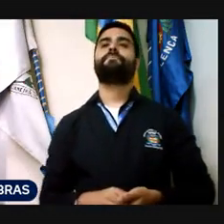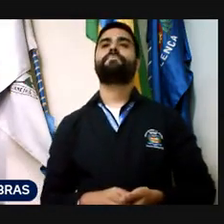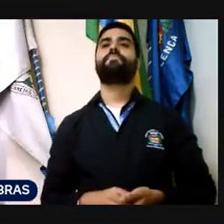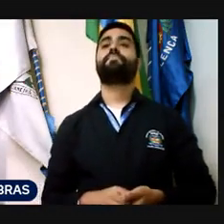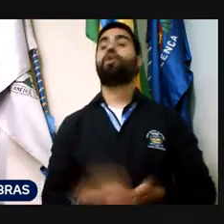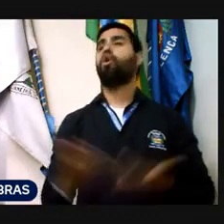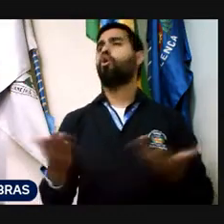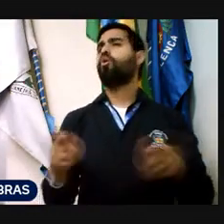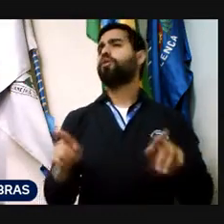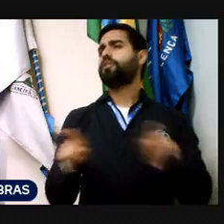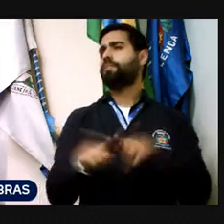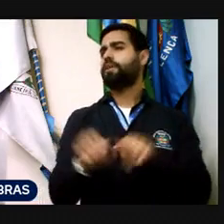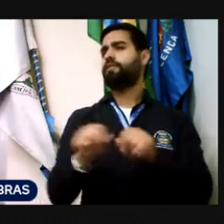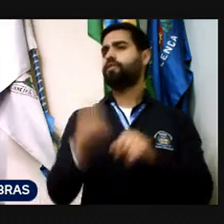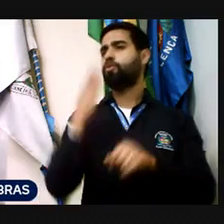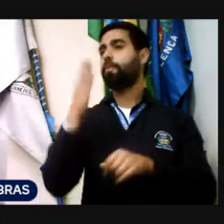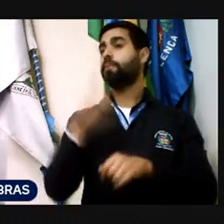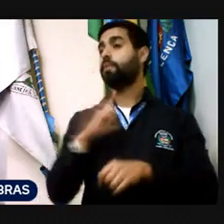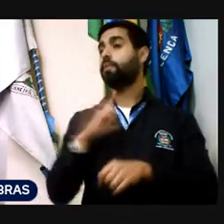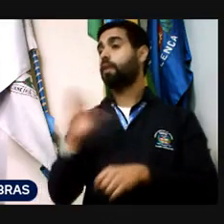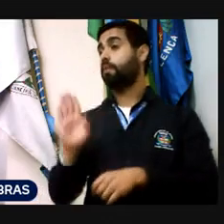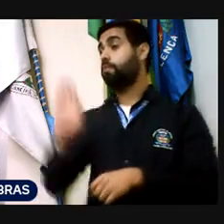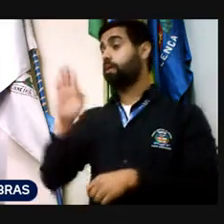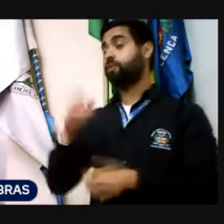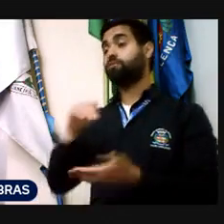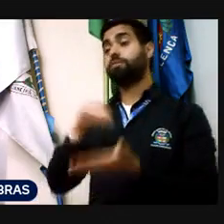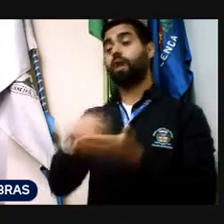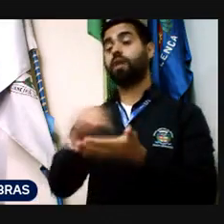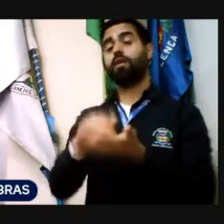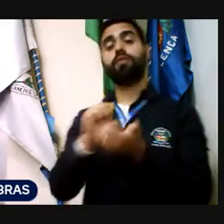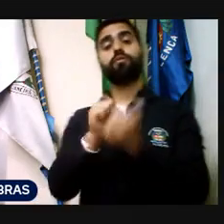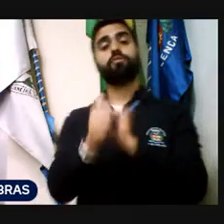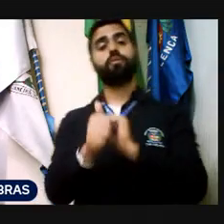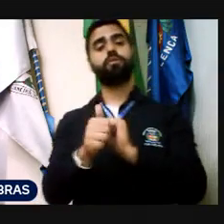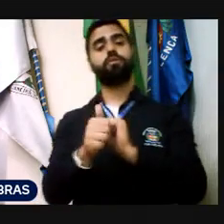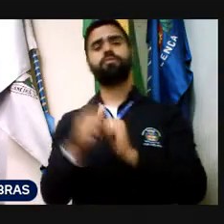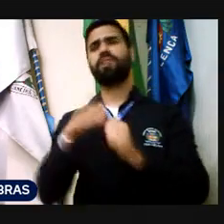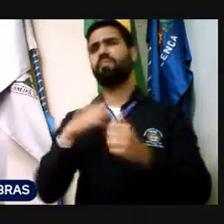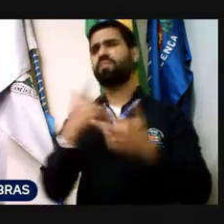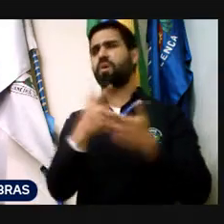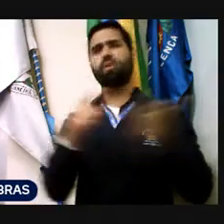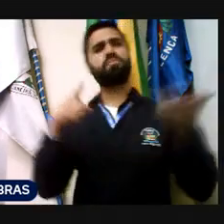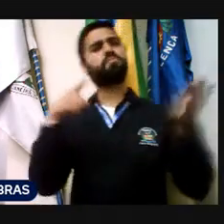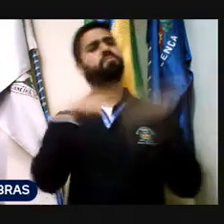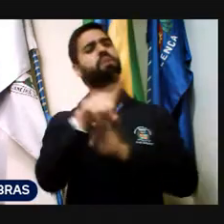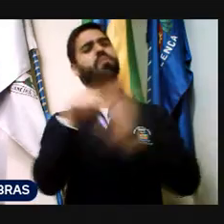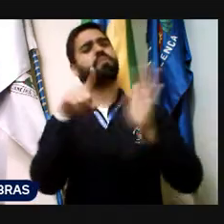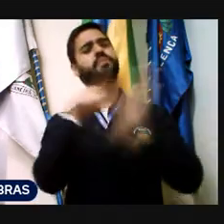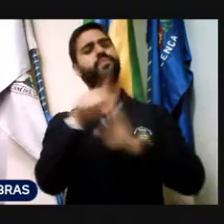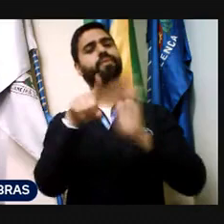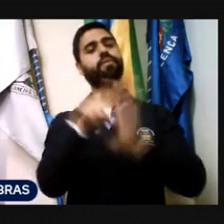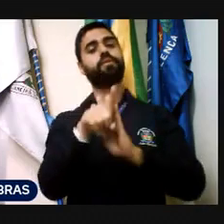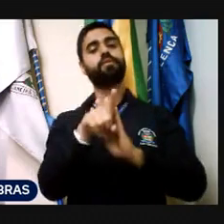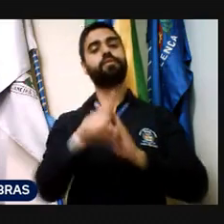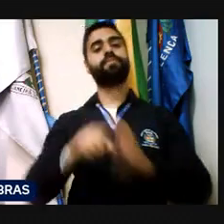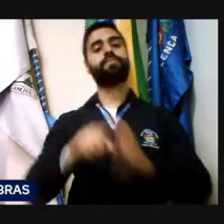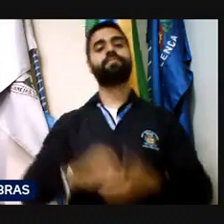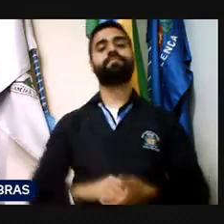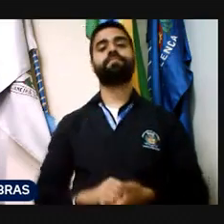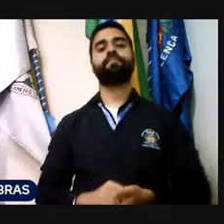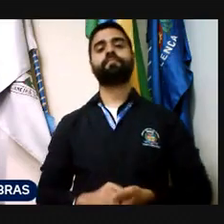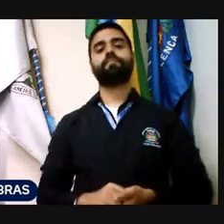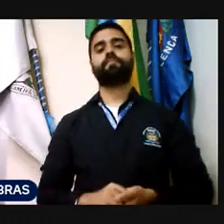a presença do secretário de esporte, onde nós temos muitas coisas a tratar aqui dessa pasta, né? A gente já